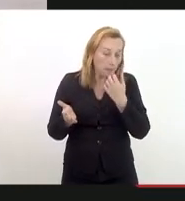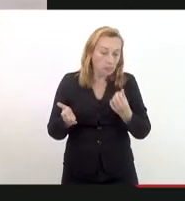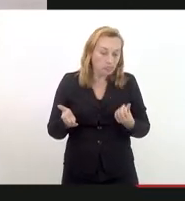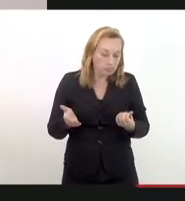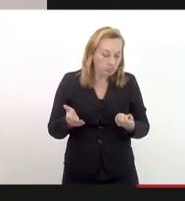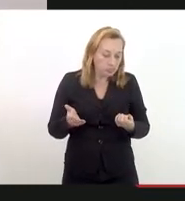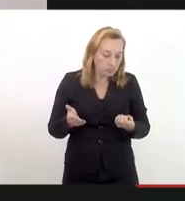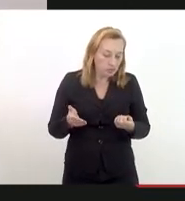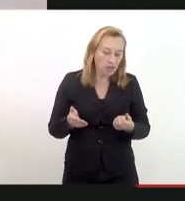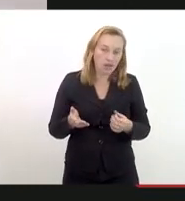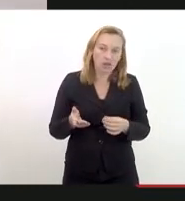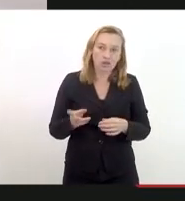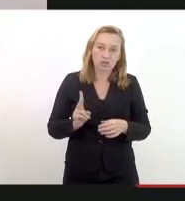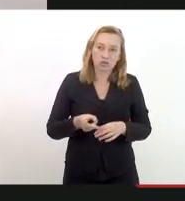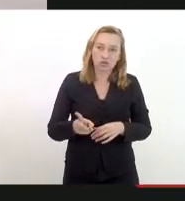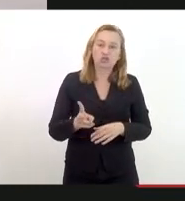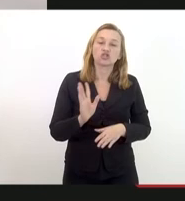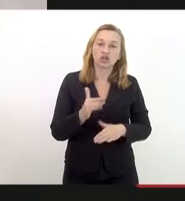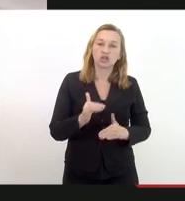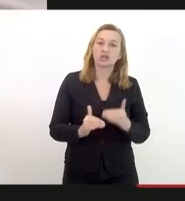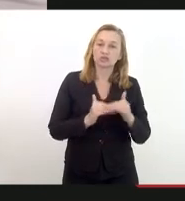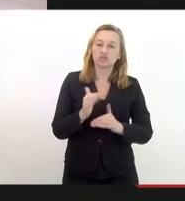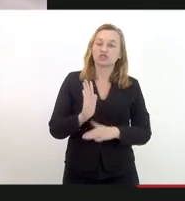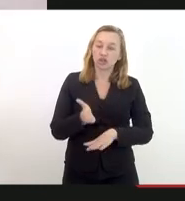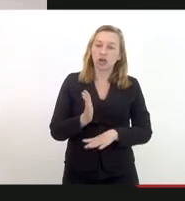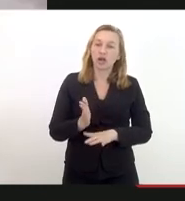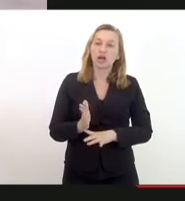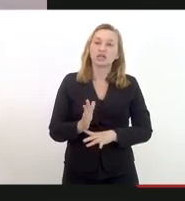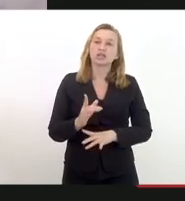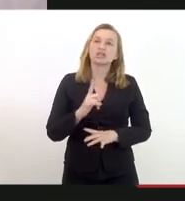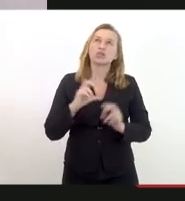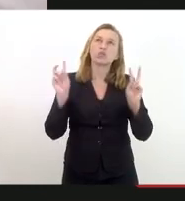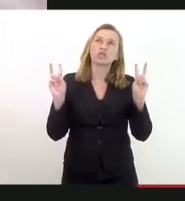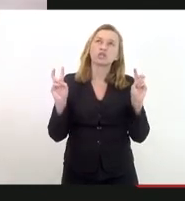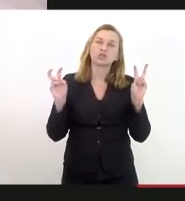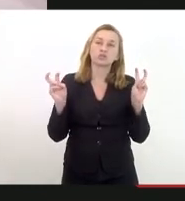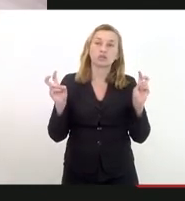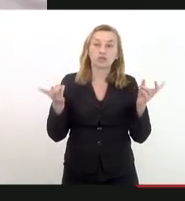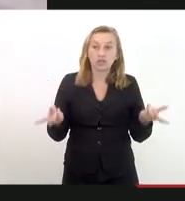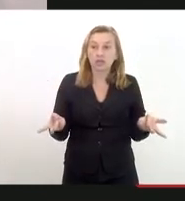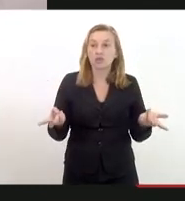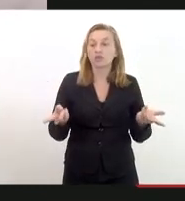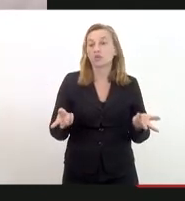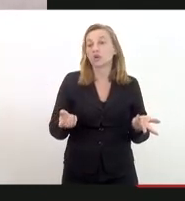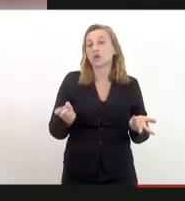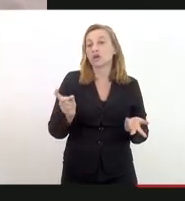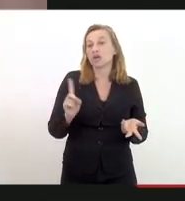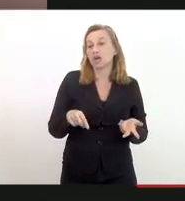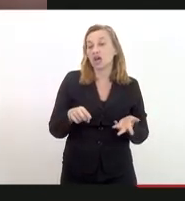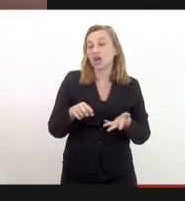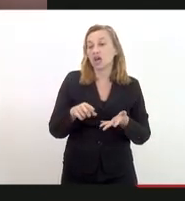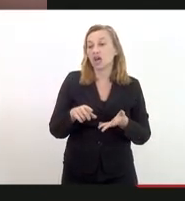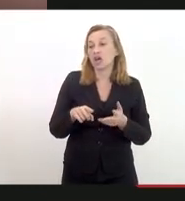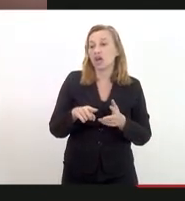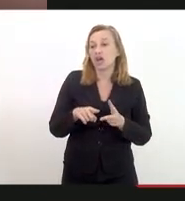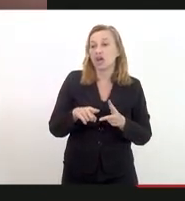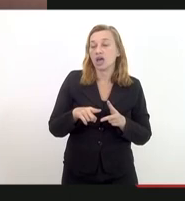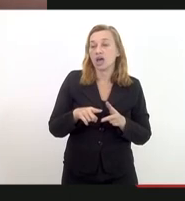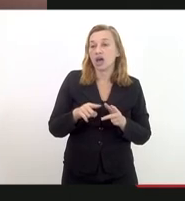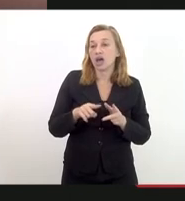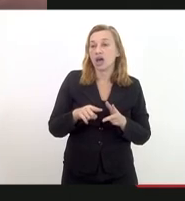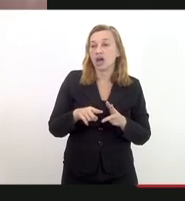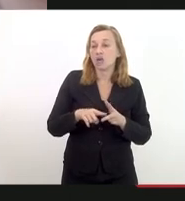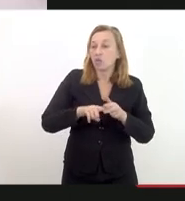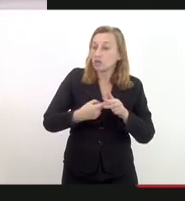em andamento, já está bem avançada também, existe uma questão burocrática, que é o acerto, né, com a OPAS,